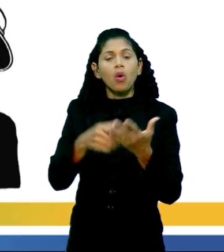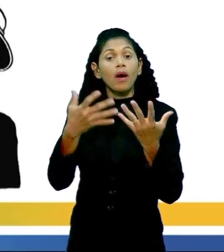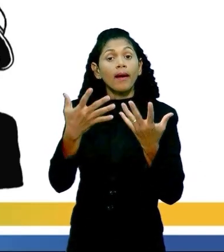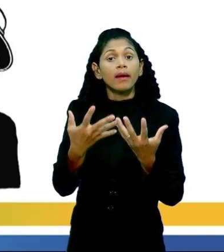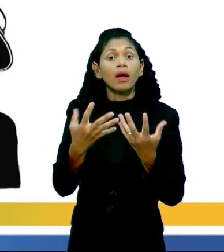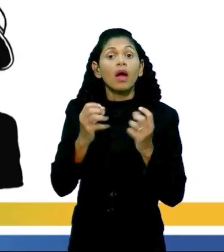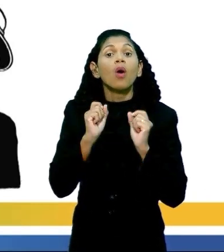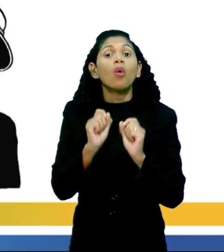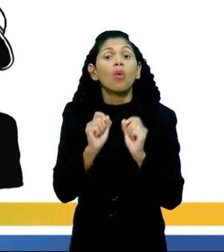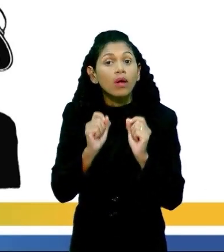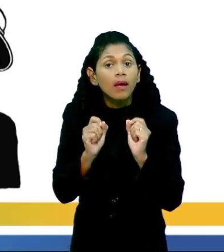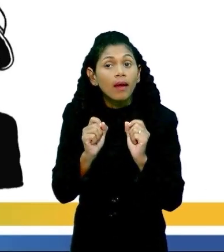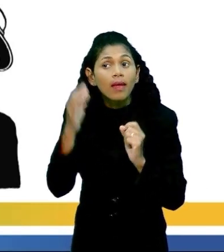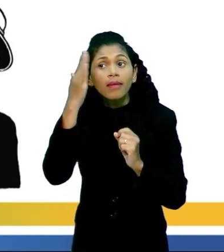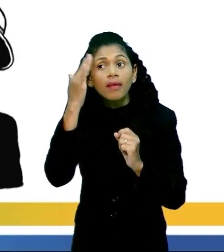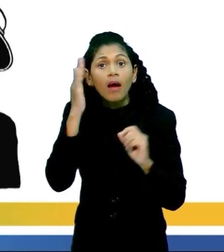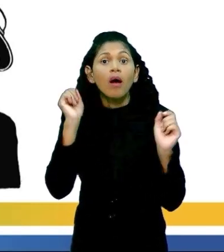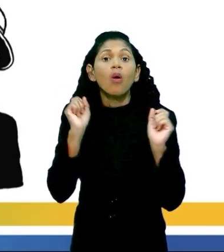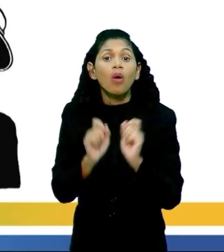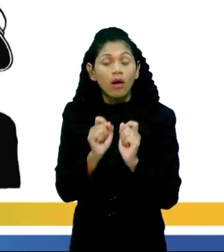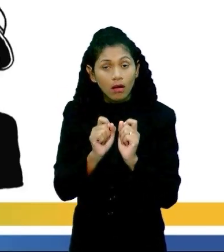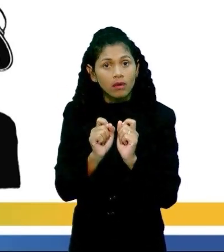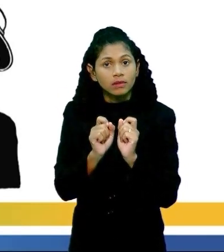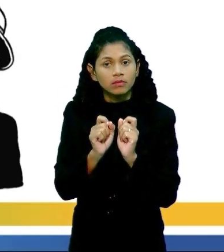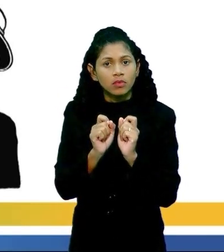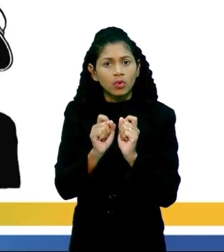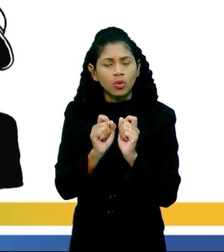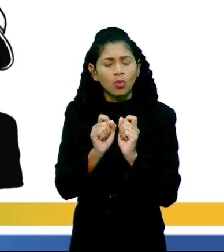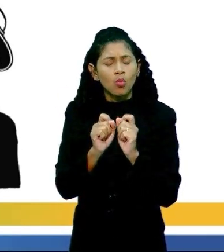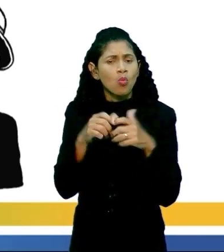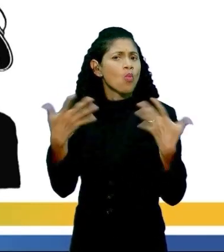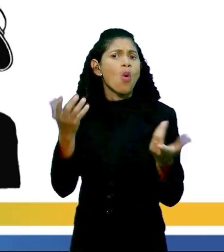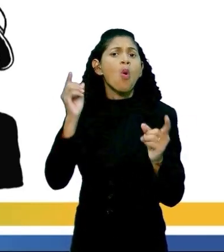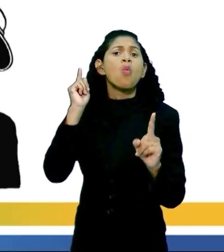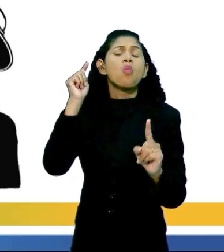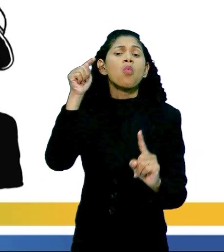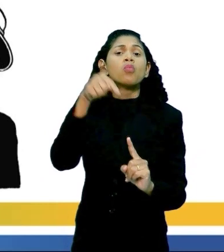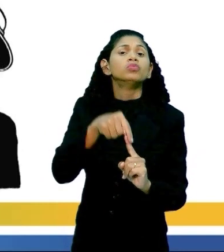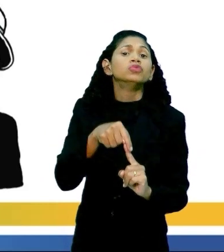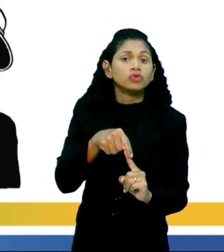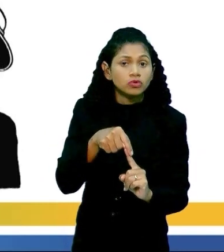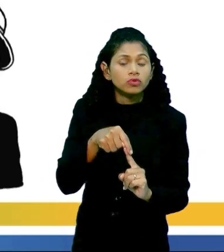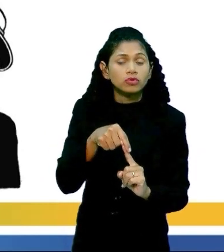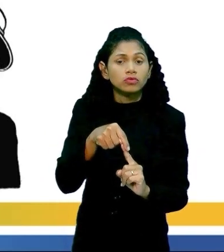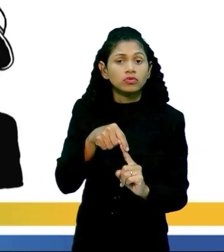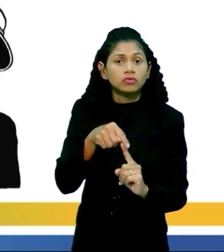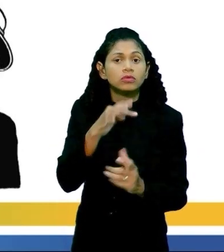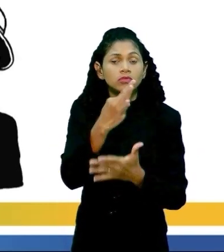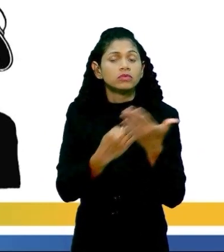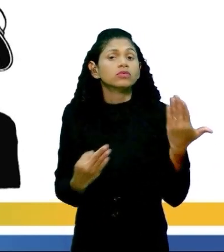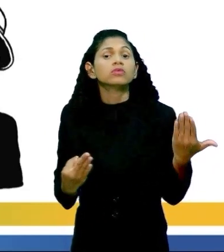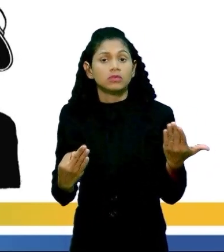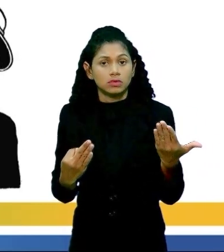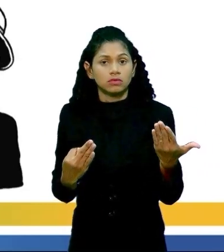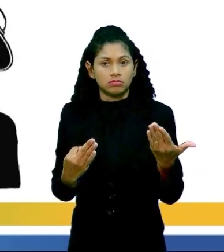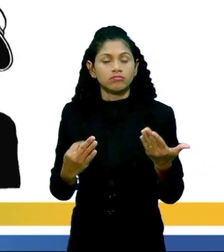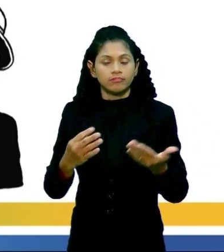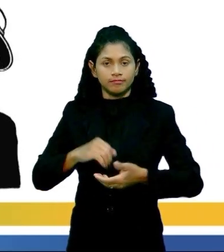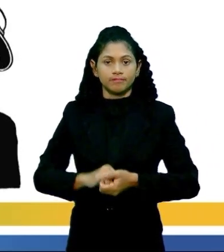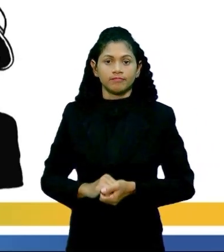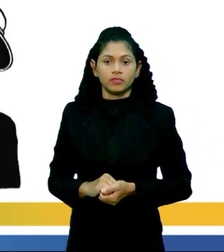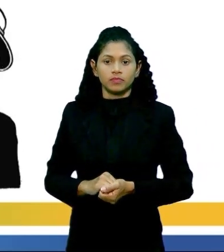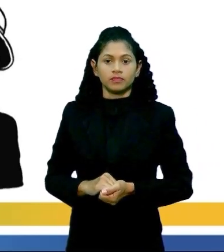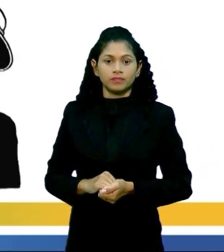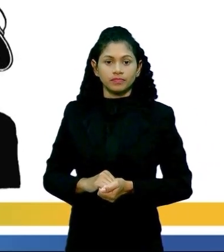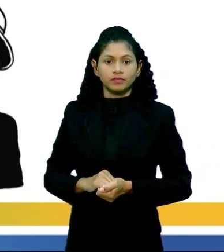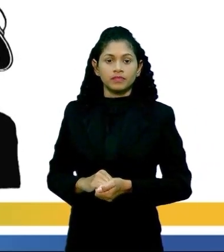associado ao tema tem qual finalidade, né? E aí temos proibir consumo de cigarro em ambientes públicos, informar